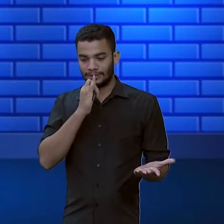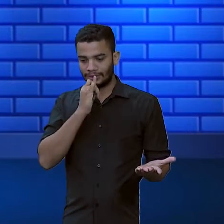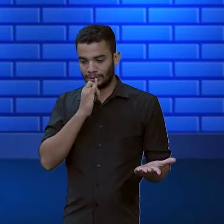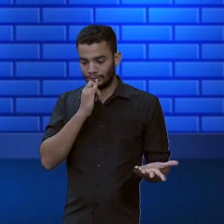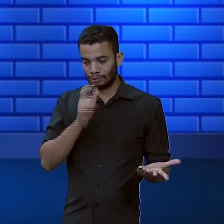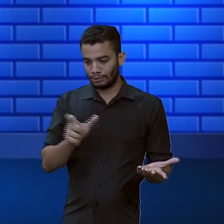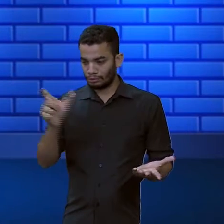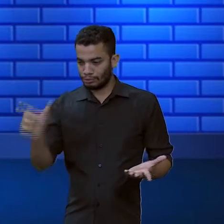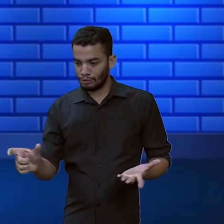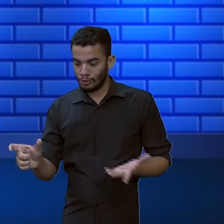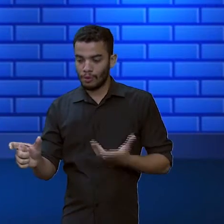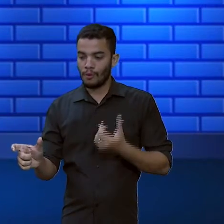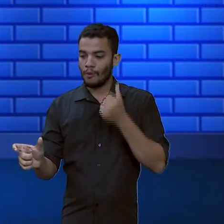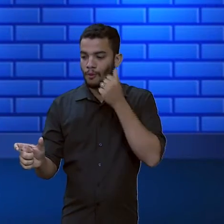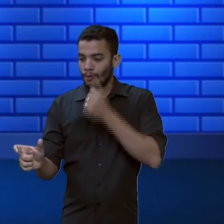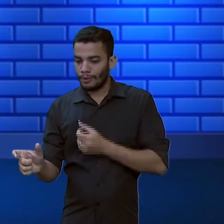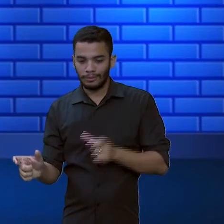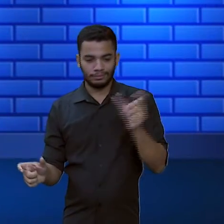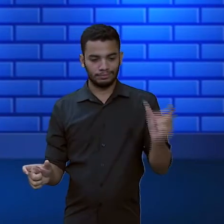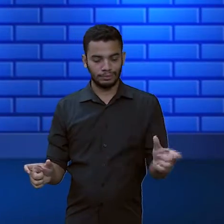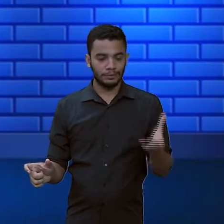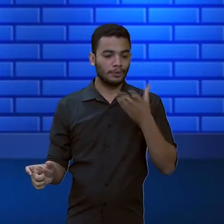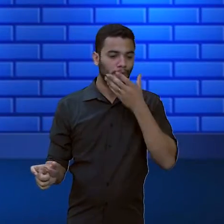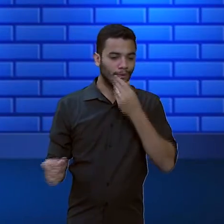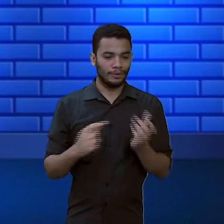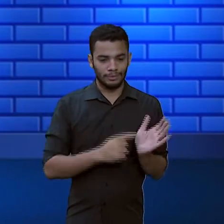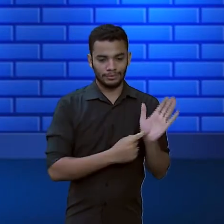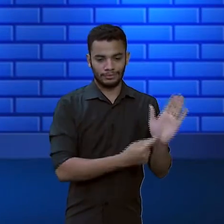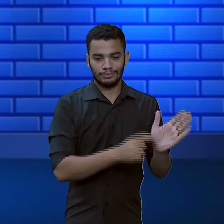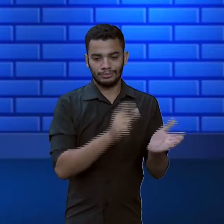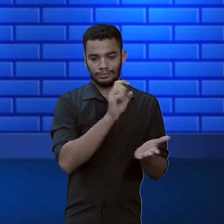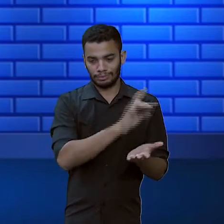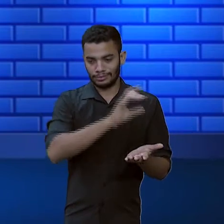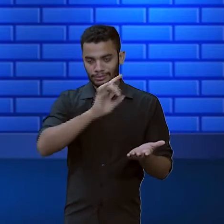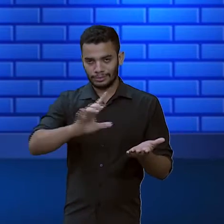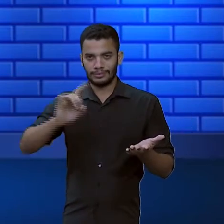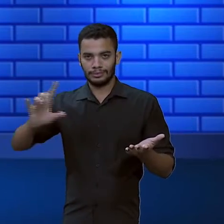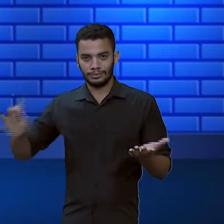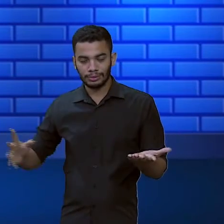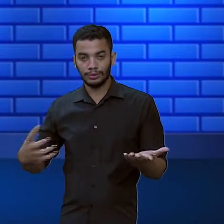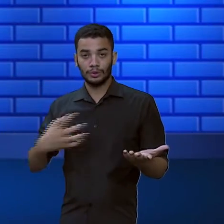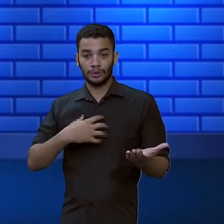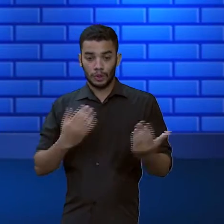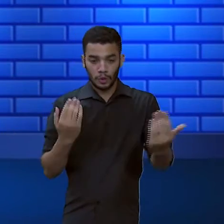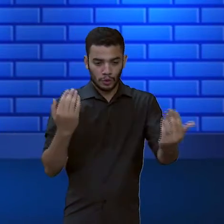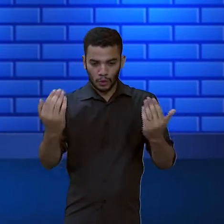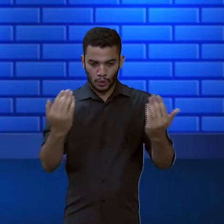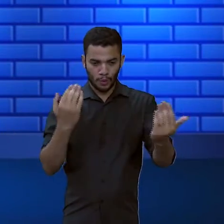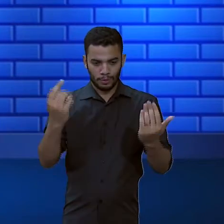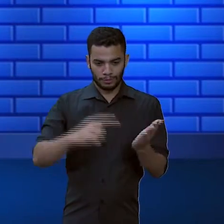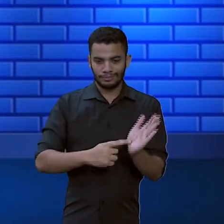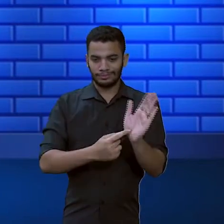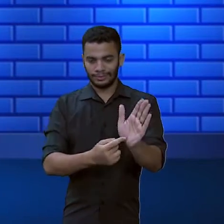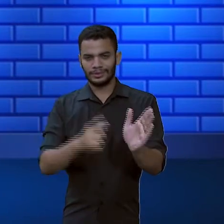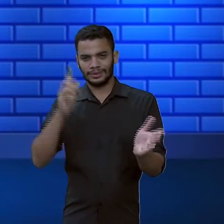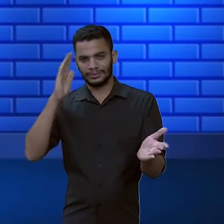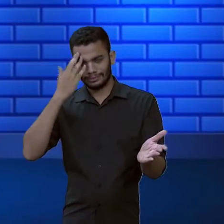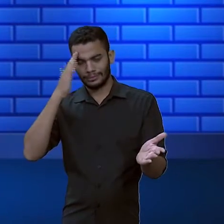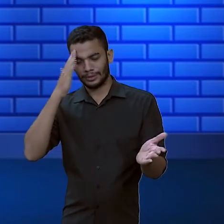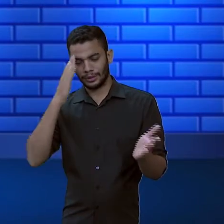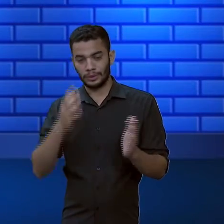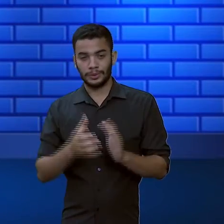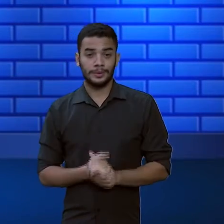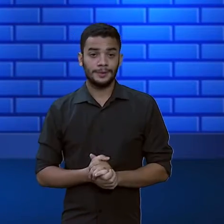singular e plural, e número singular e plural, e grau comparativo e superlativo, estudante.